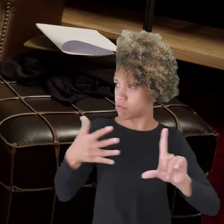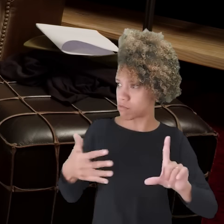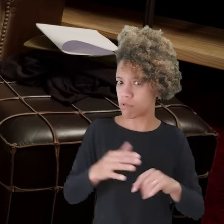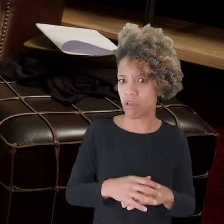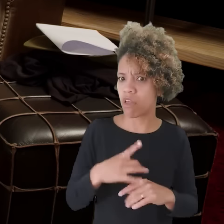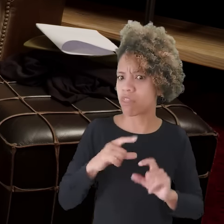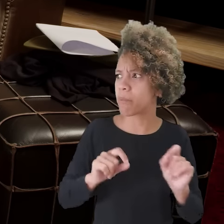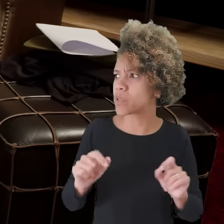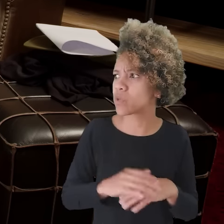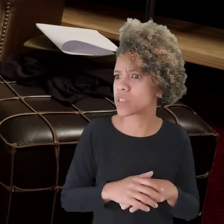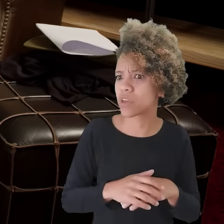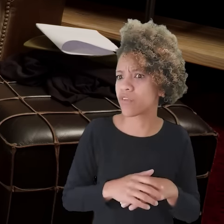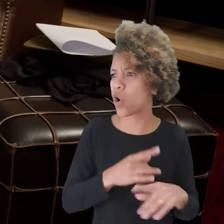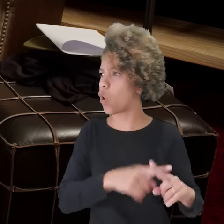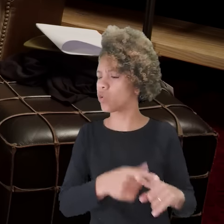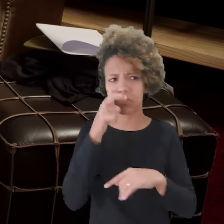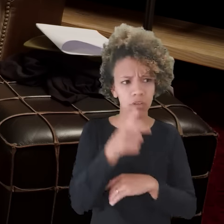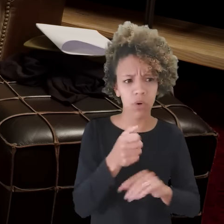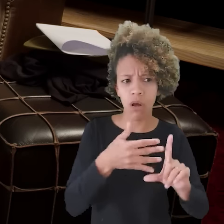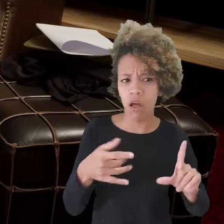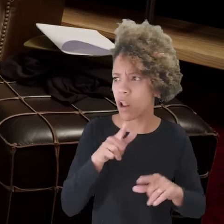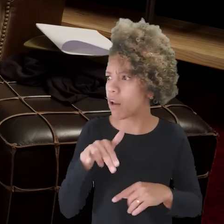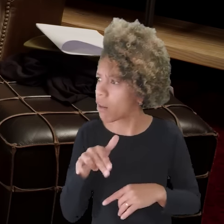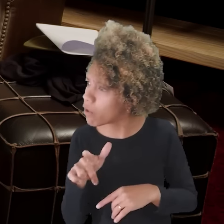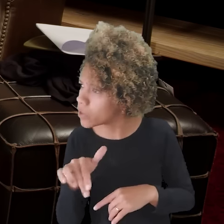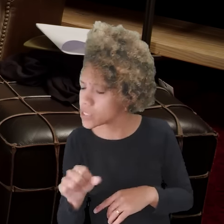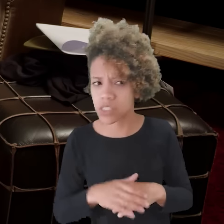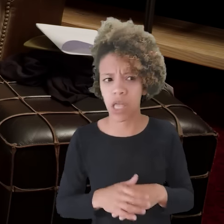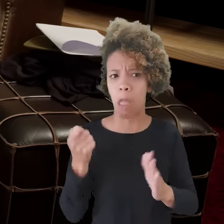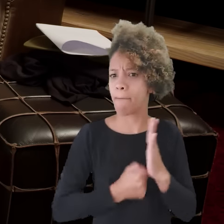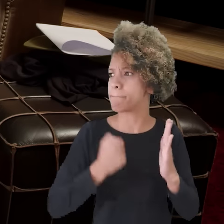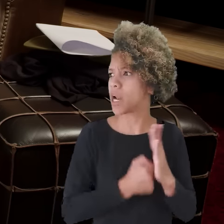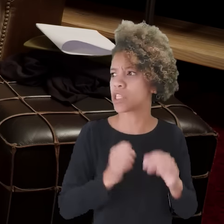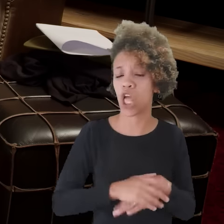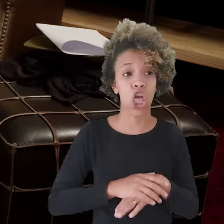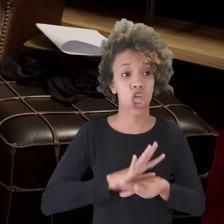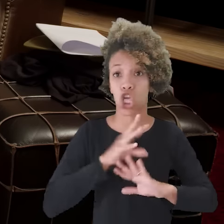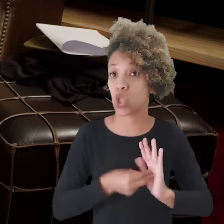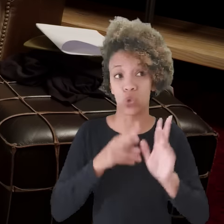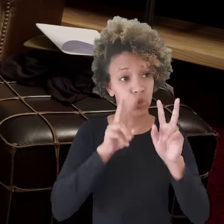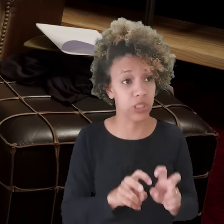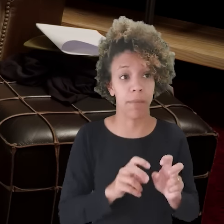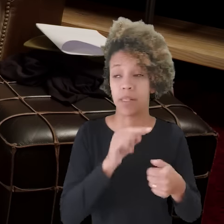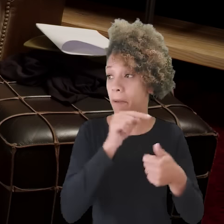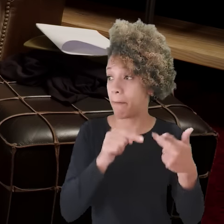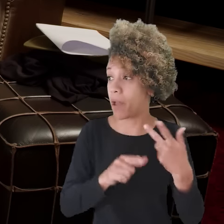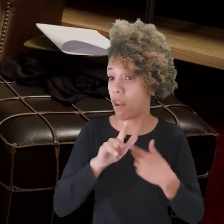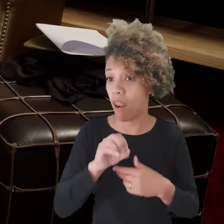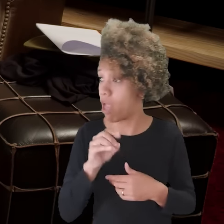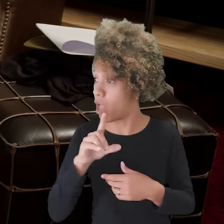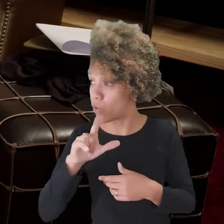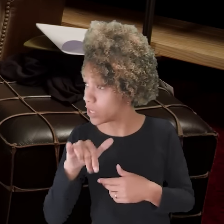Teve gente que foi contra e nem assistiu o especial do Leonice E aí as pessoas que estão militando contra isso tá dizendo que todos os temas que foram